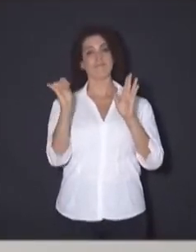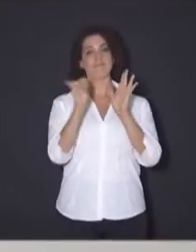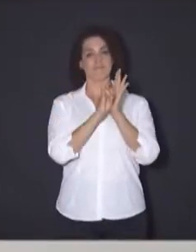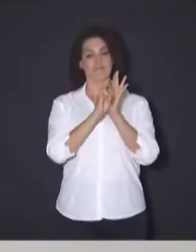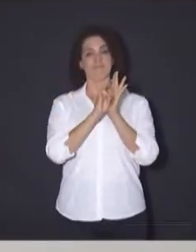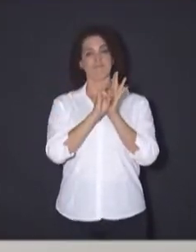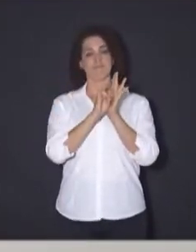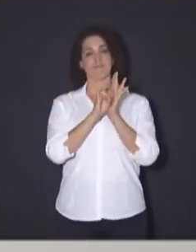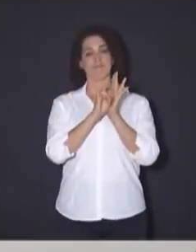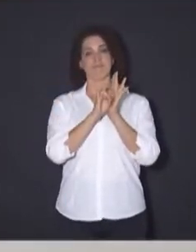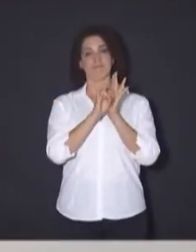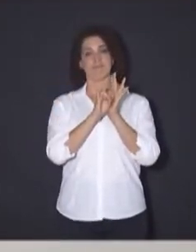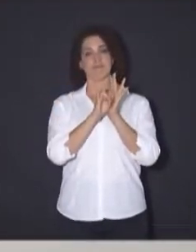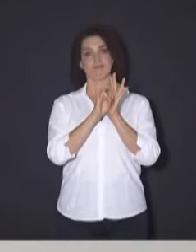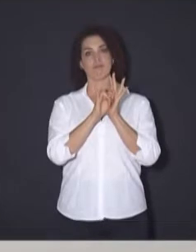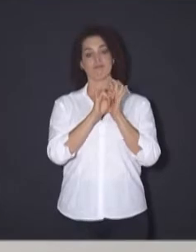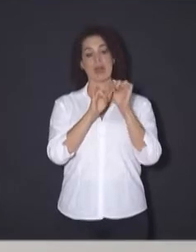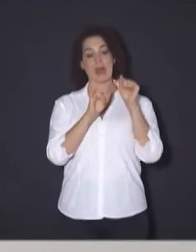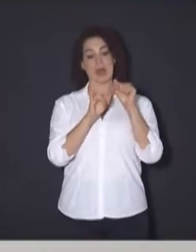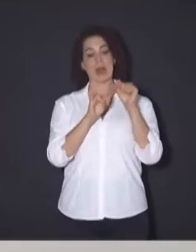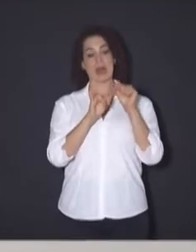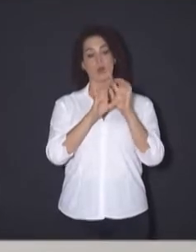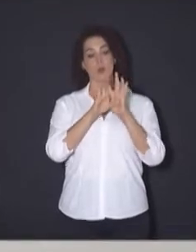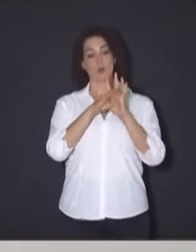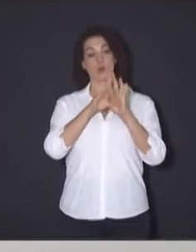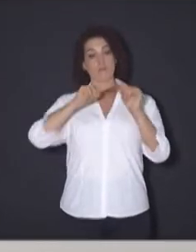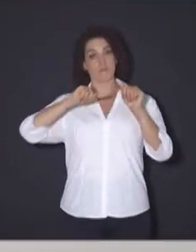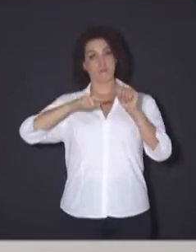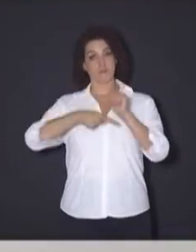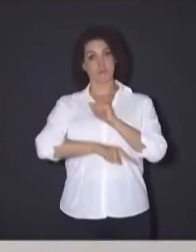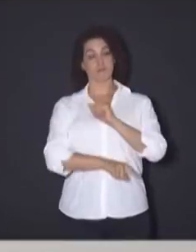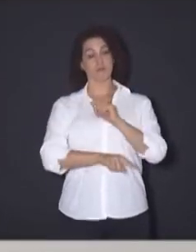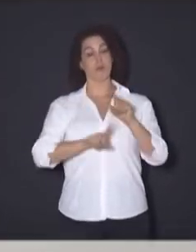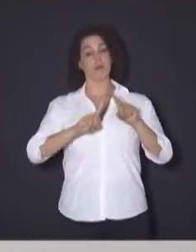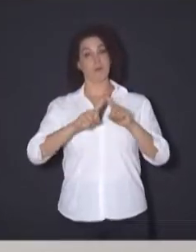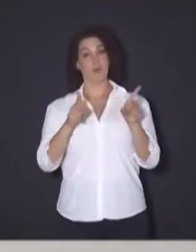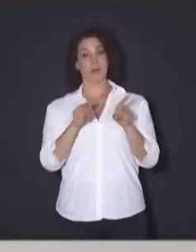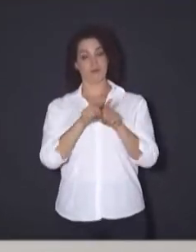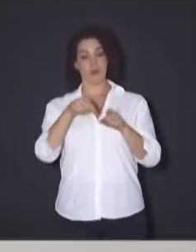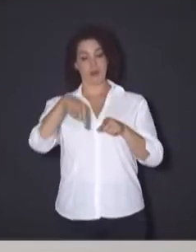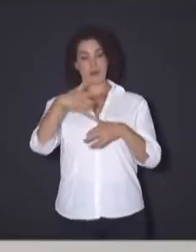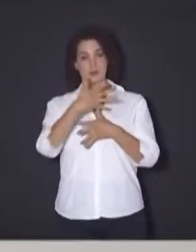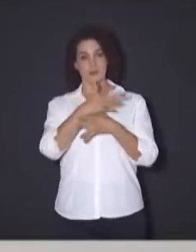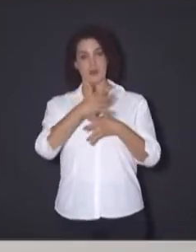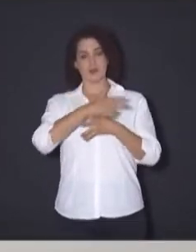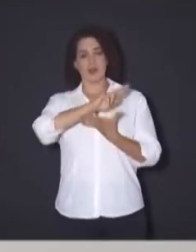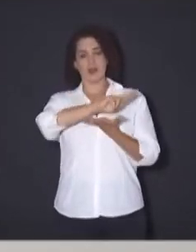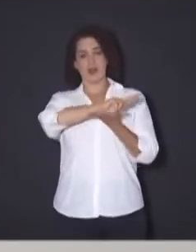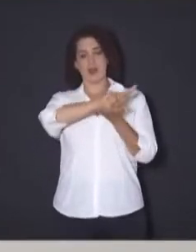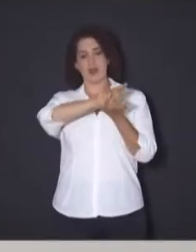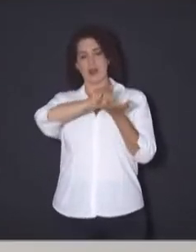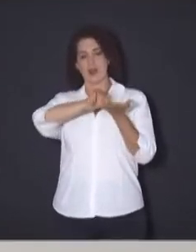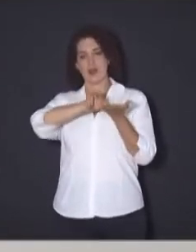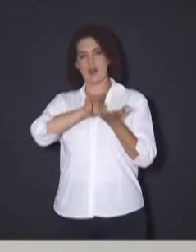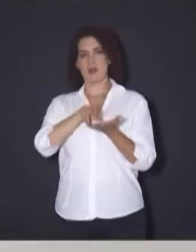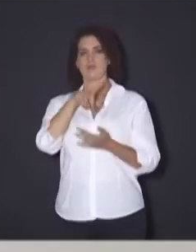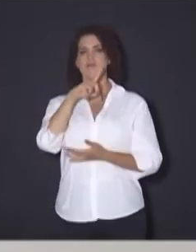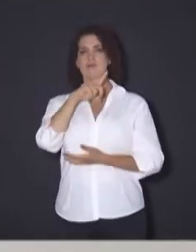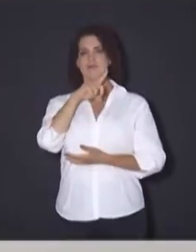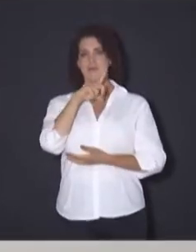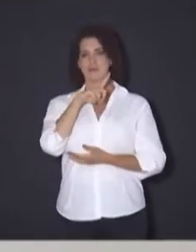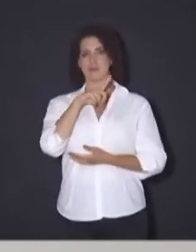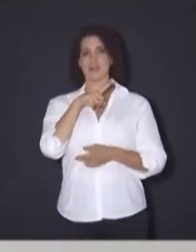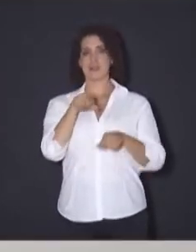que é uma questão muito mais profunda mas mostra como essa cidade é extremamente diversa é diversa é